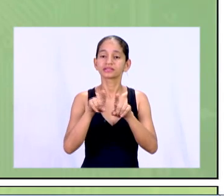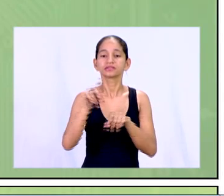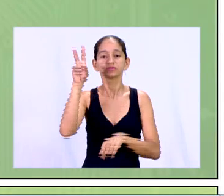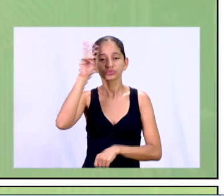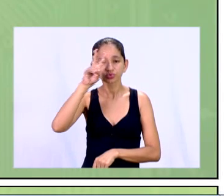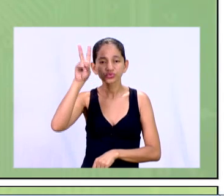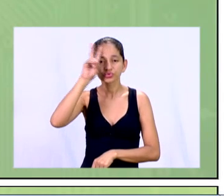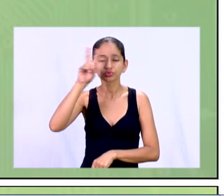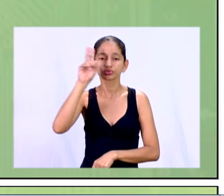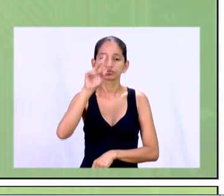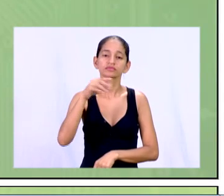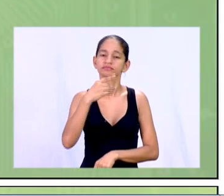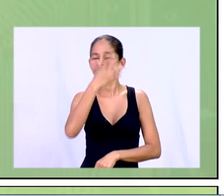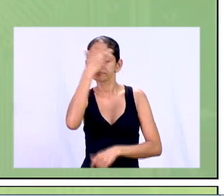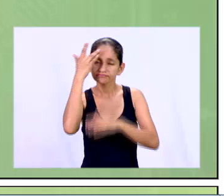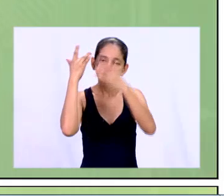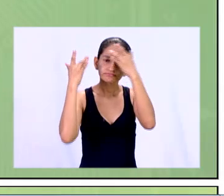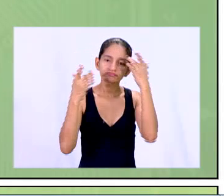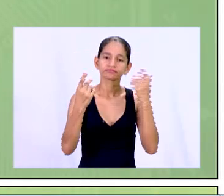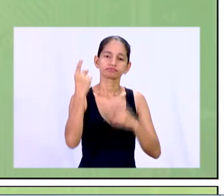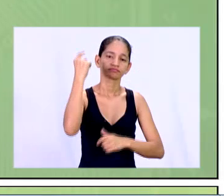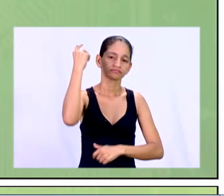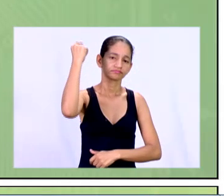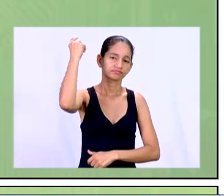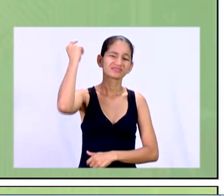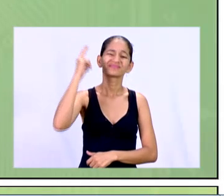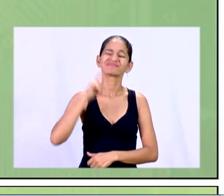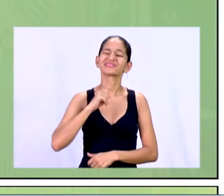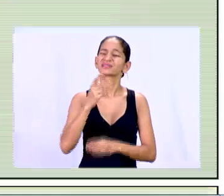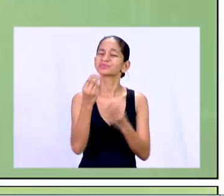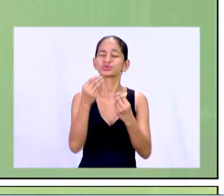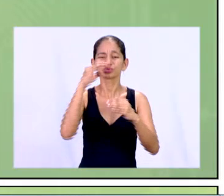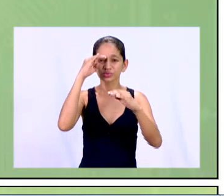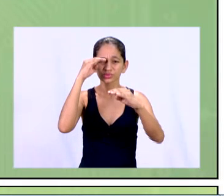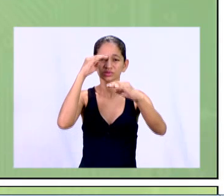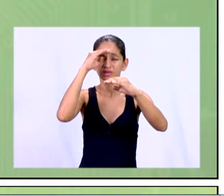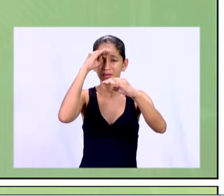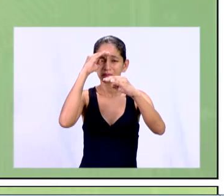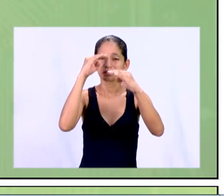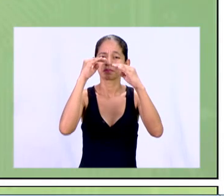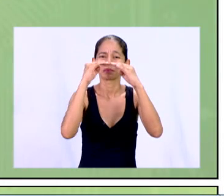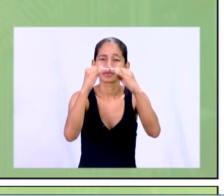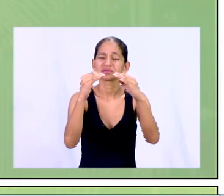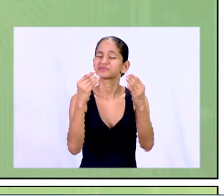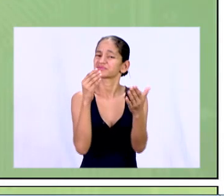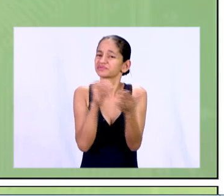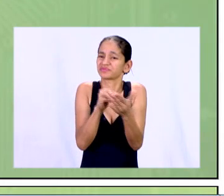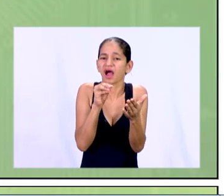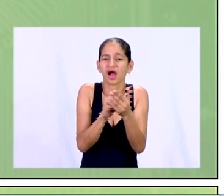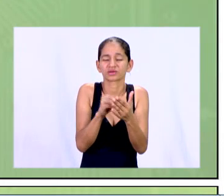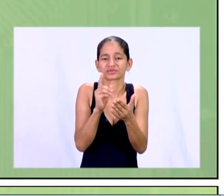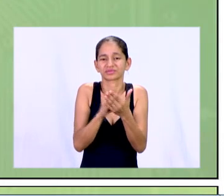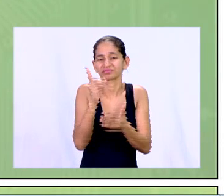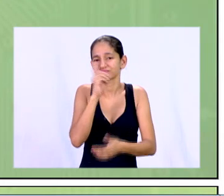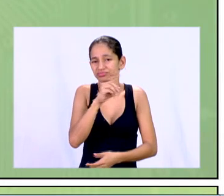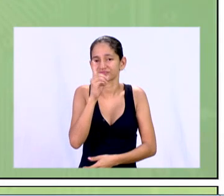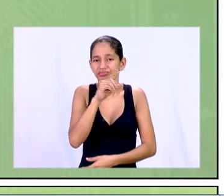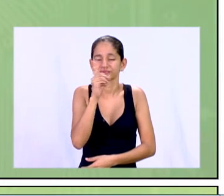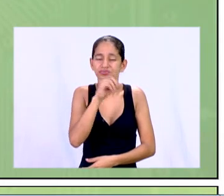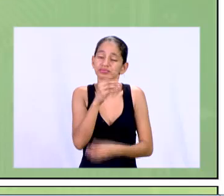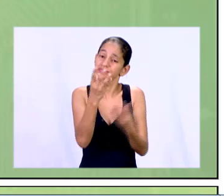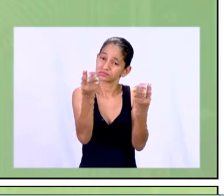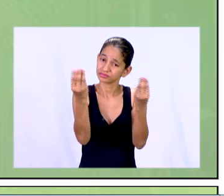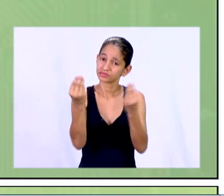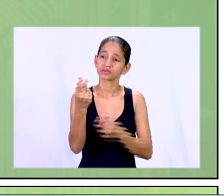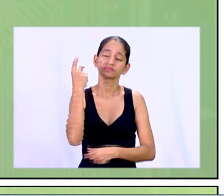aí um histórico muito grande de desrespeito aos seres humanos por várias questões, né?